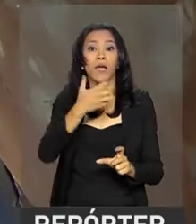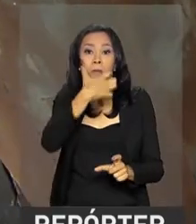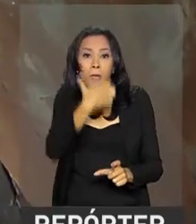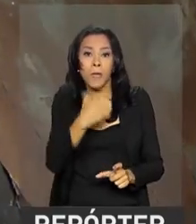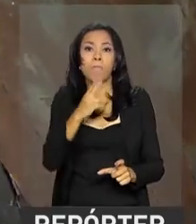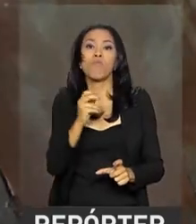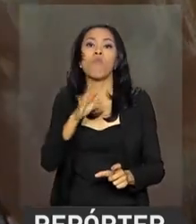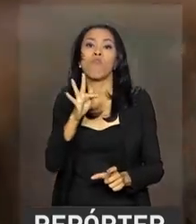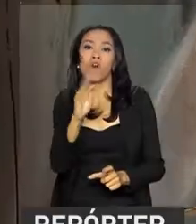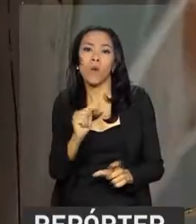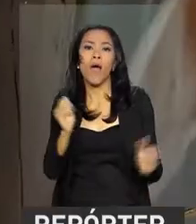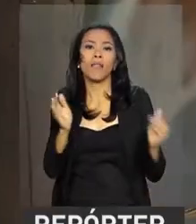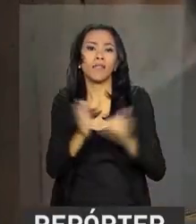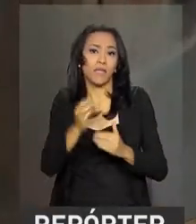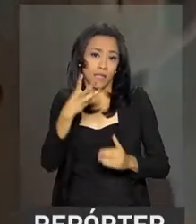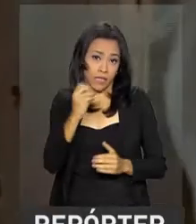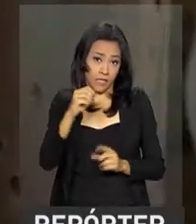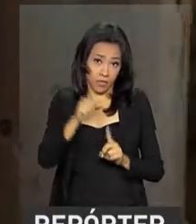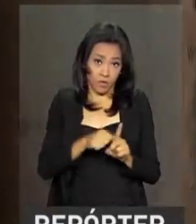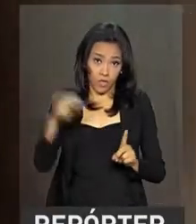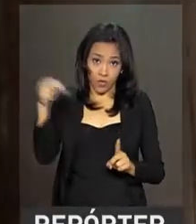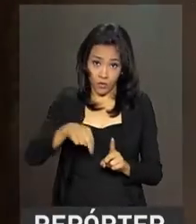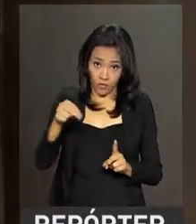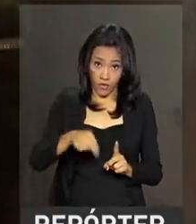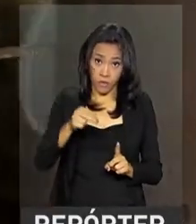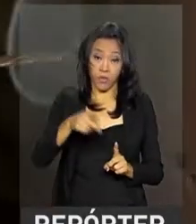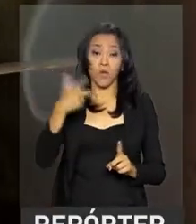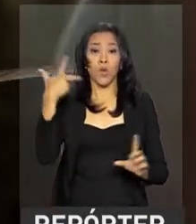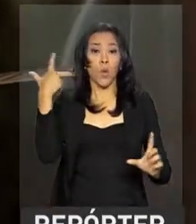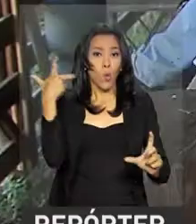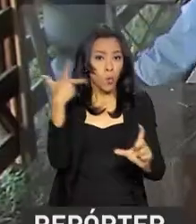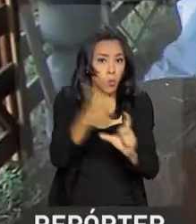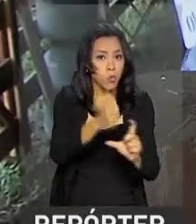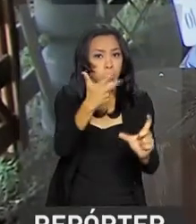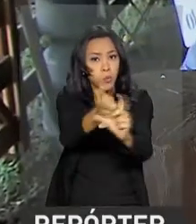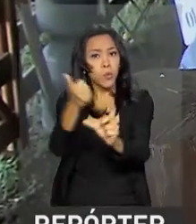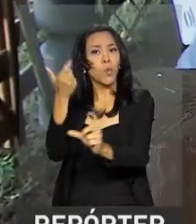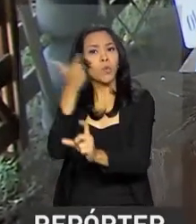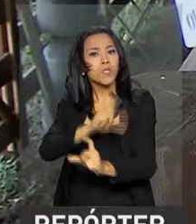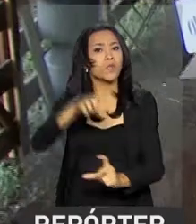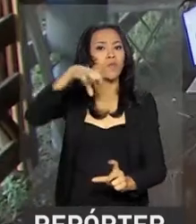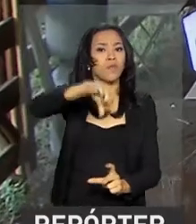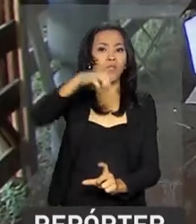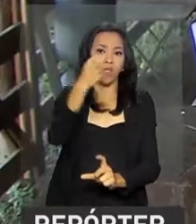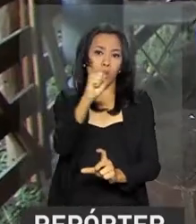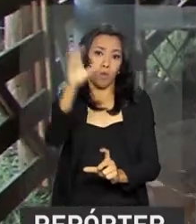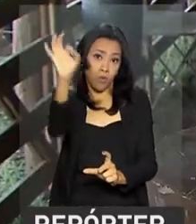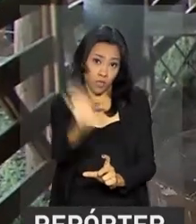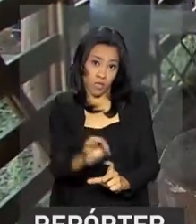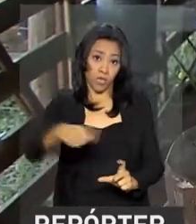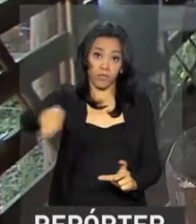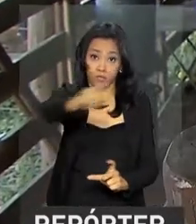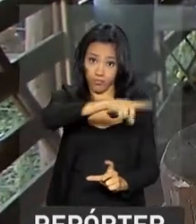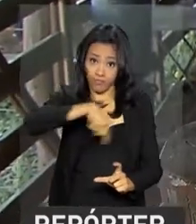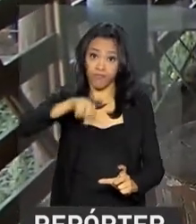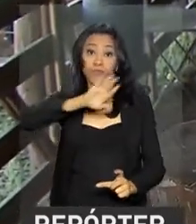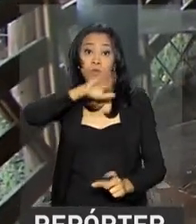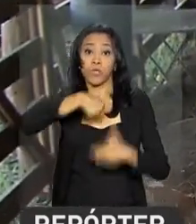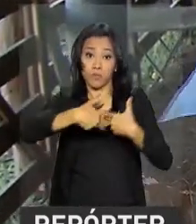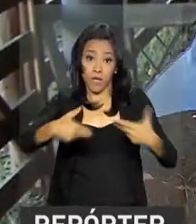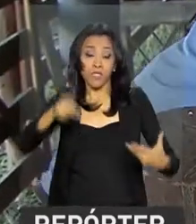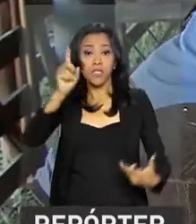novembro na primeira etapa deste ano a cobertura vacinal atingiu 98% do rebanho o que equivale a aproximadamente